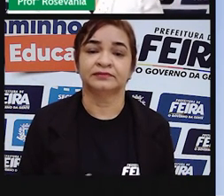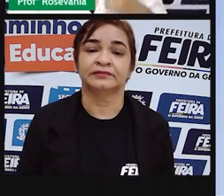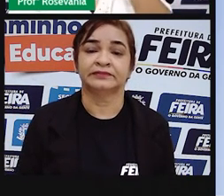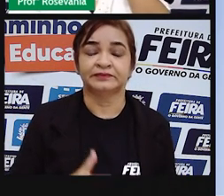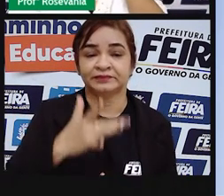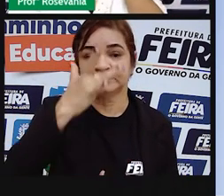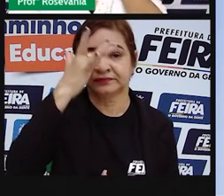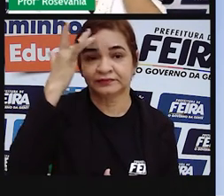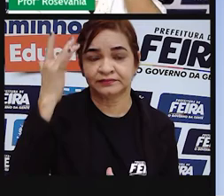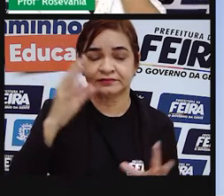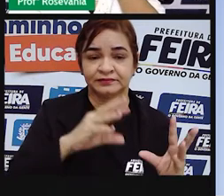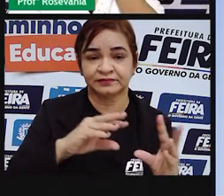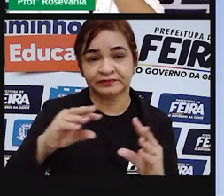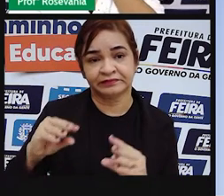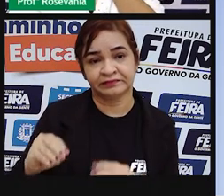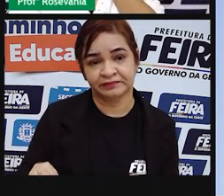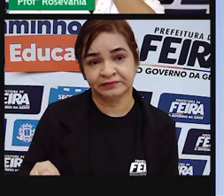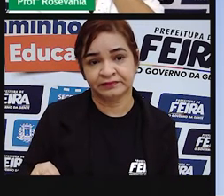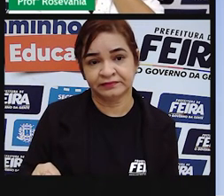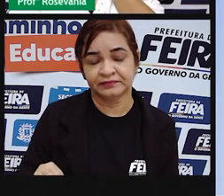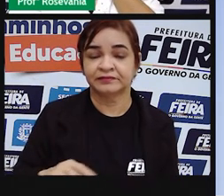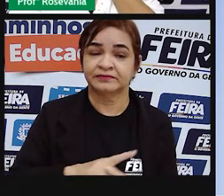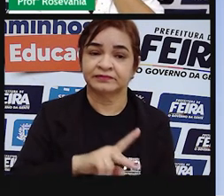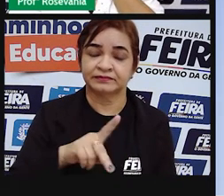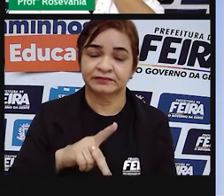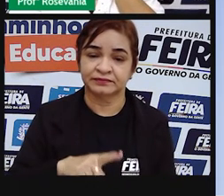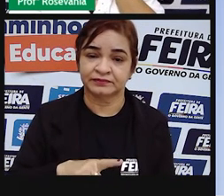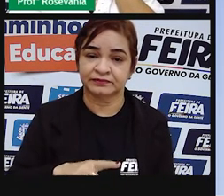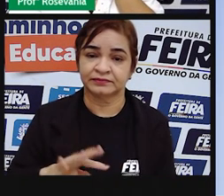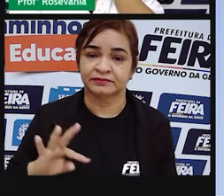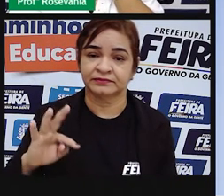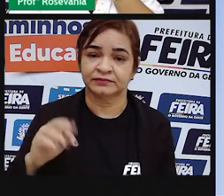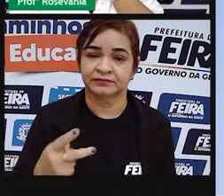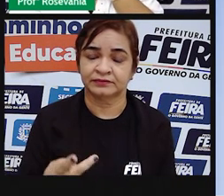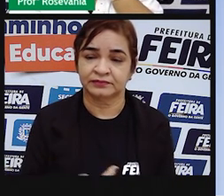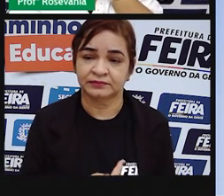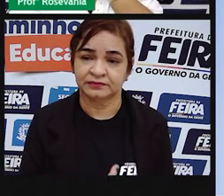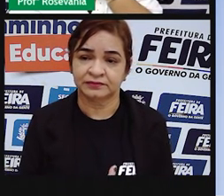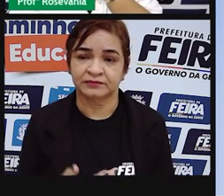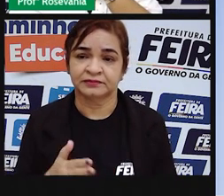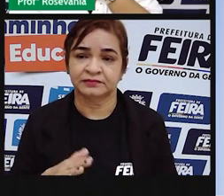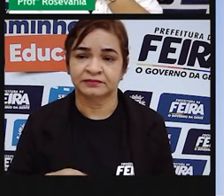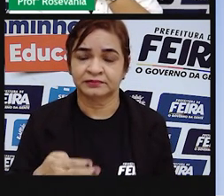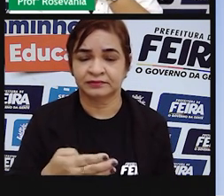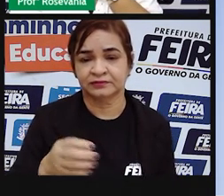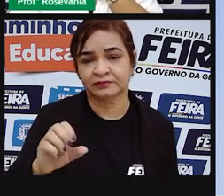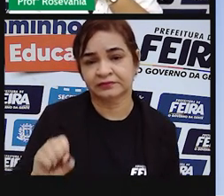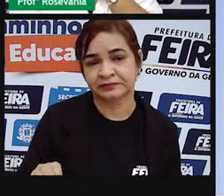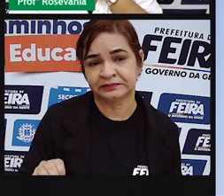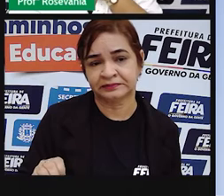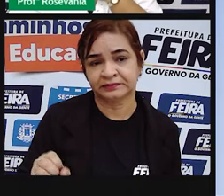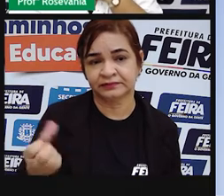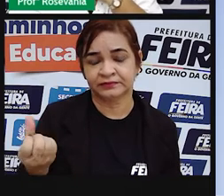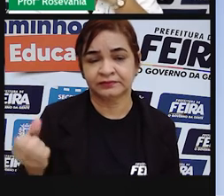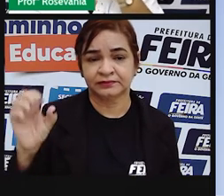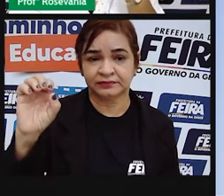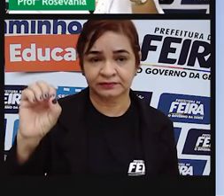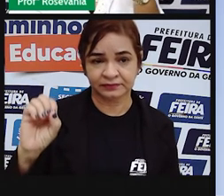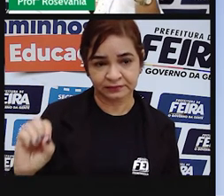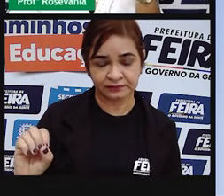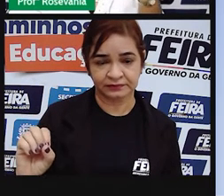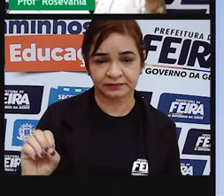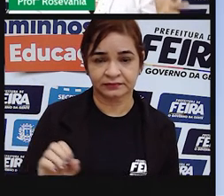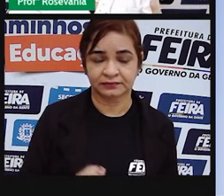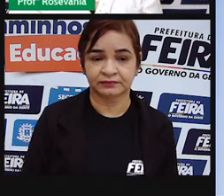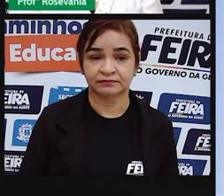né, no nosso país. Então, isso tudo aconteceu, né, entre a década de 40 e a década de 60. Foram,